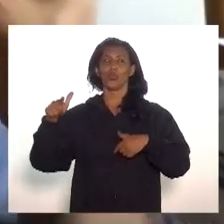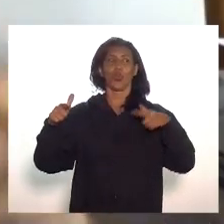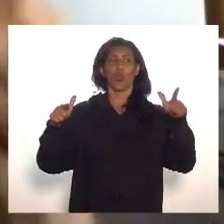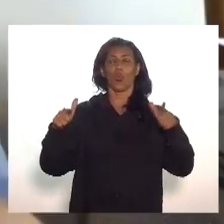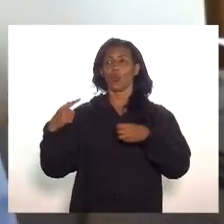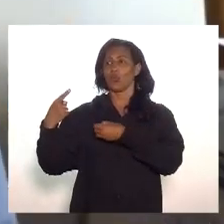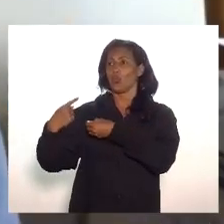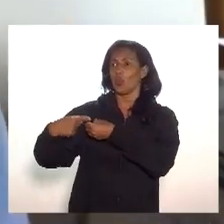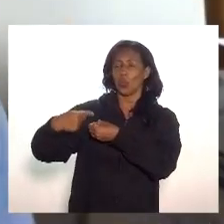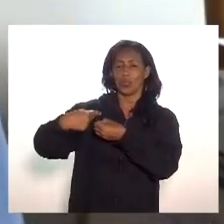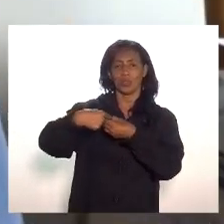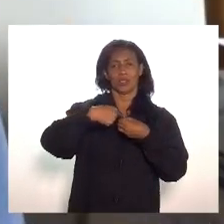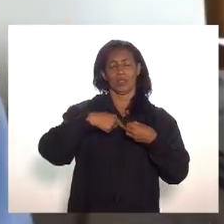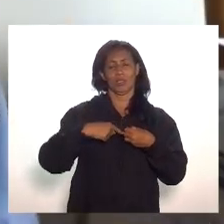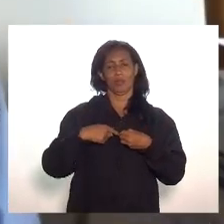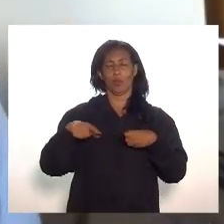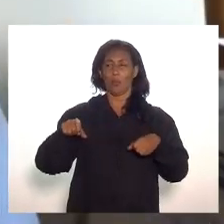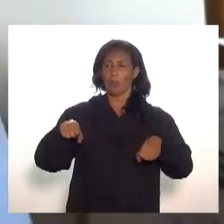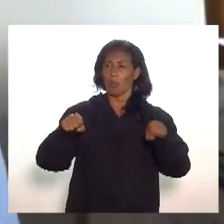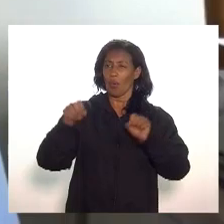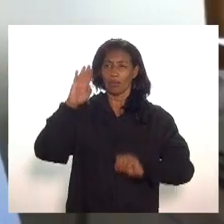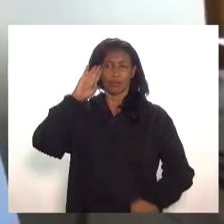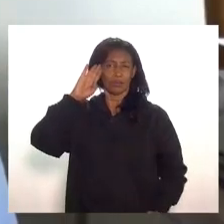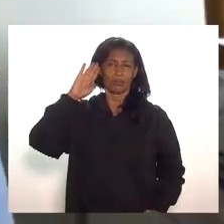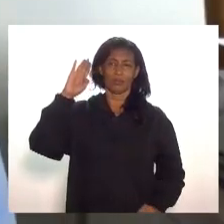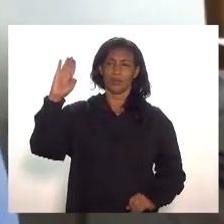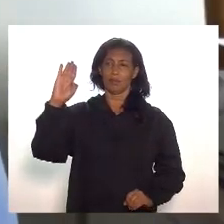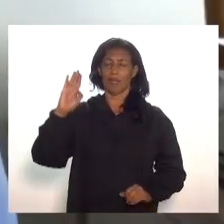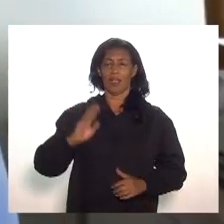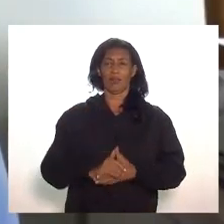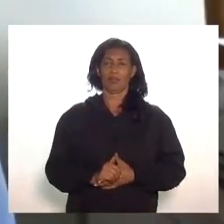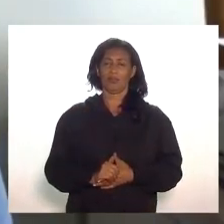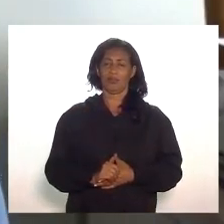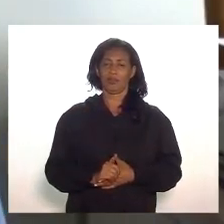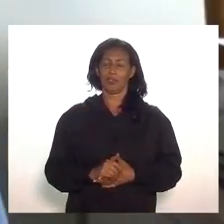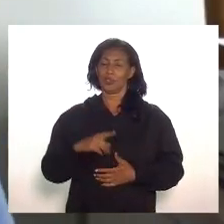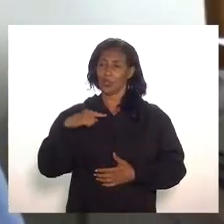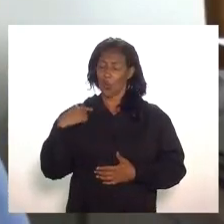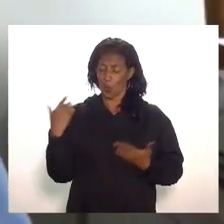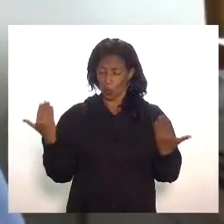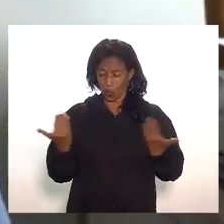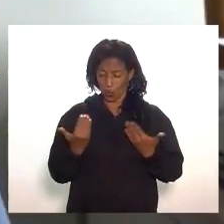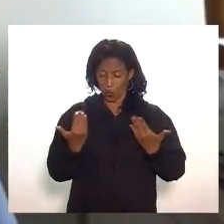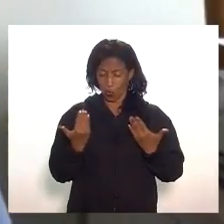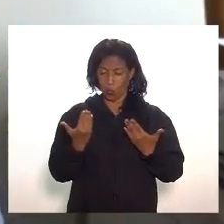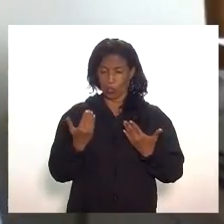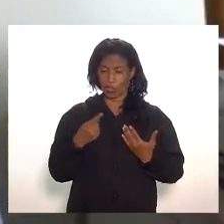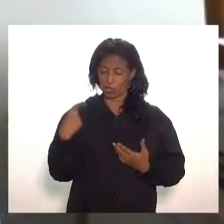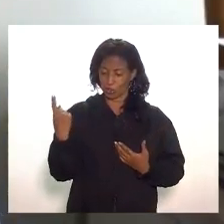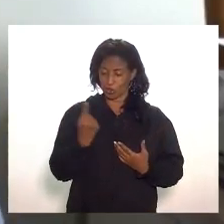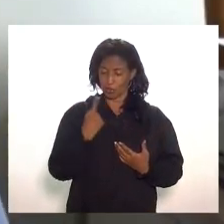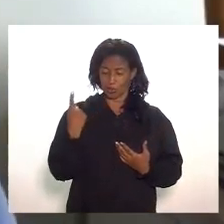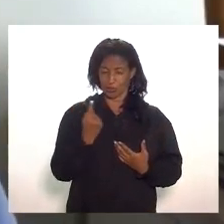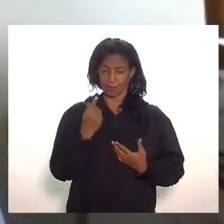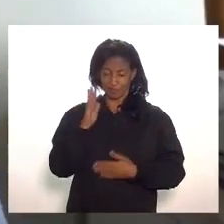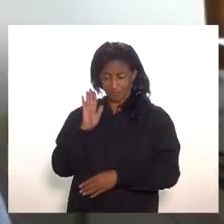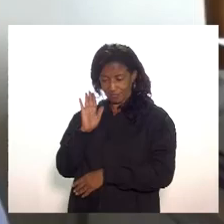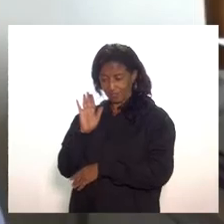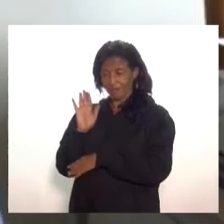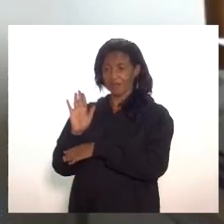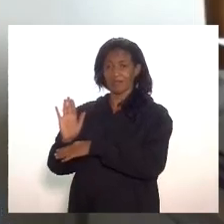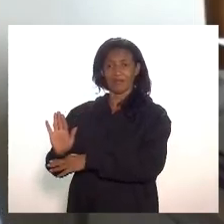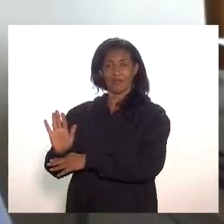de outros municípios do nosso estado. Nós estamos em defesa, né, em defesa daquele cidadão